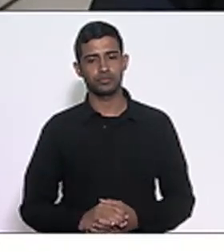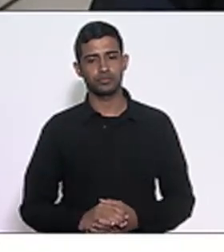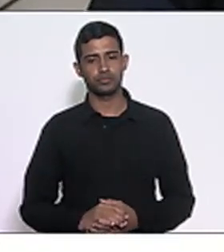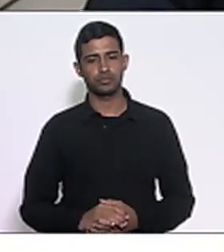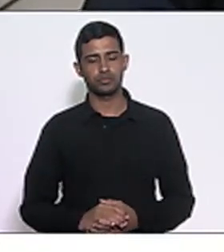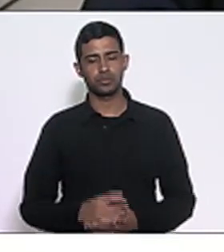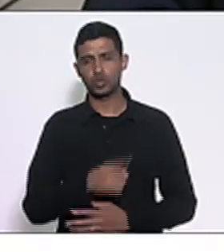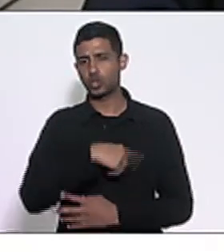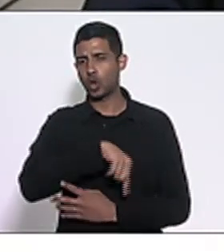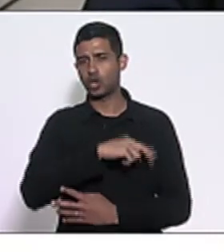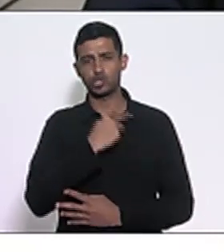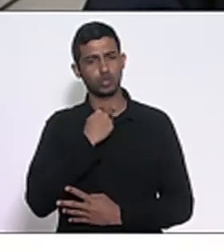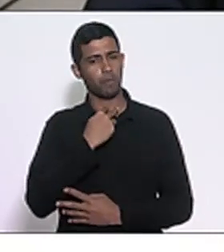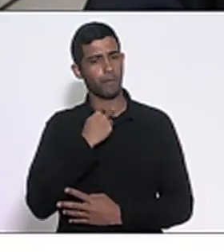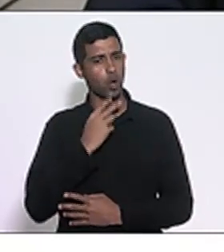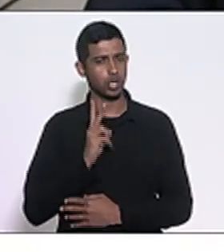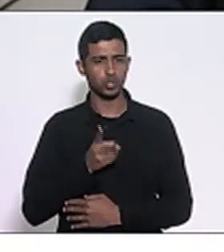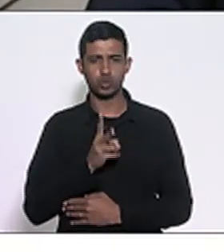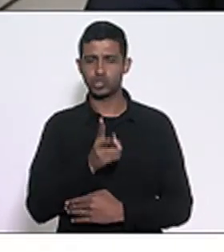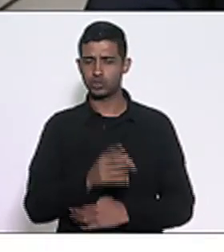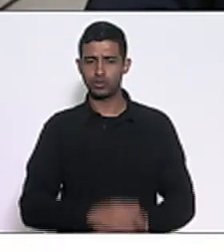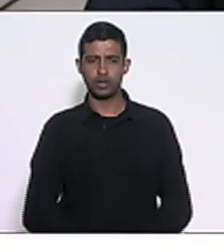podemos continuar